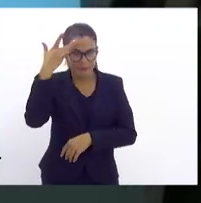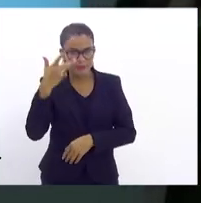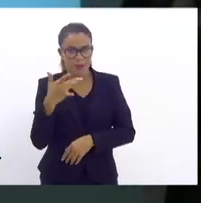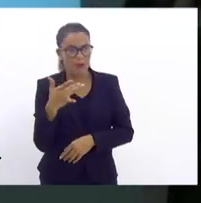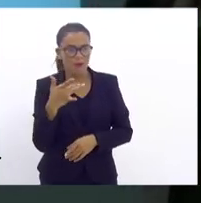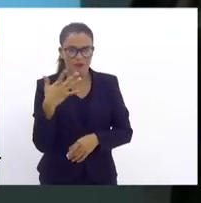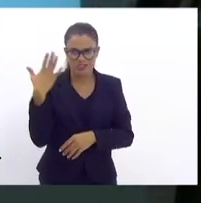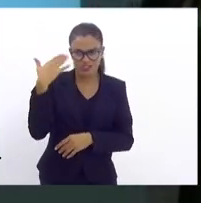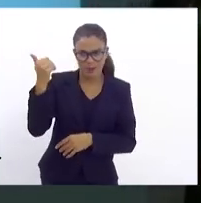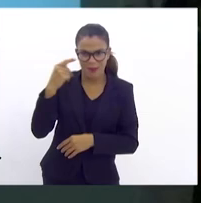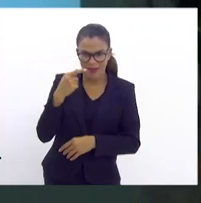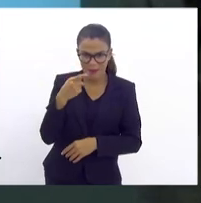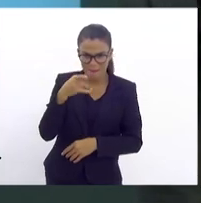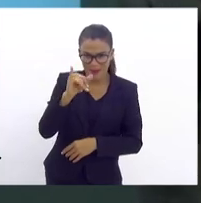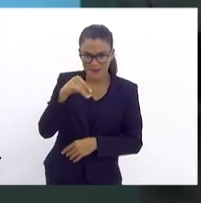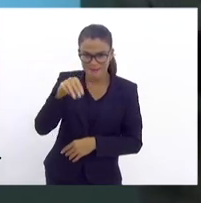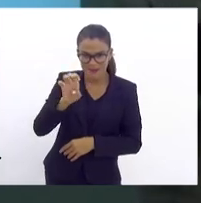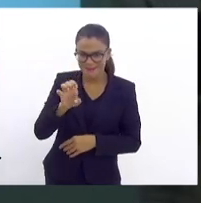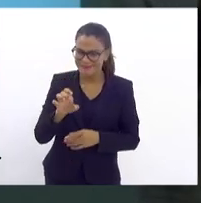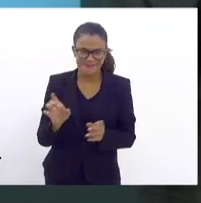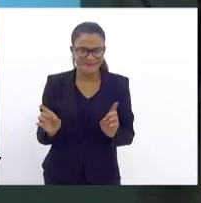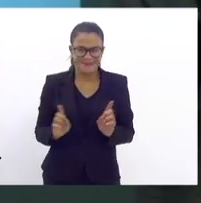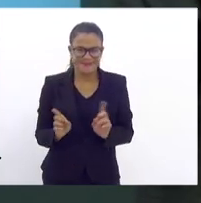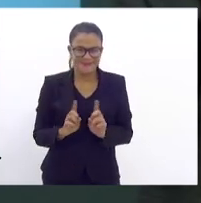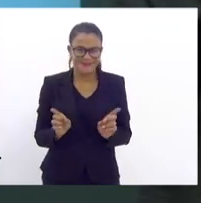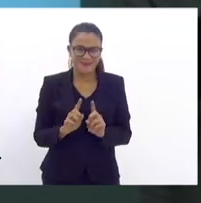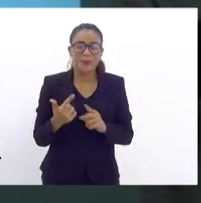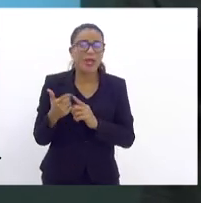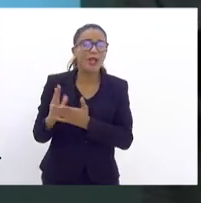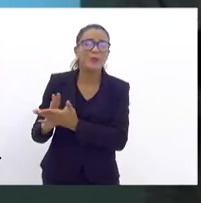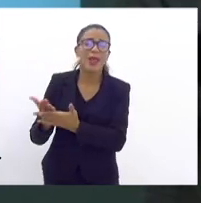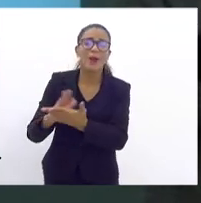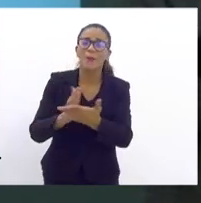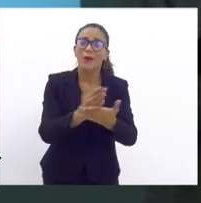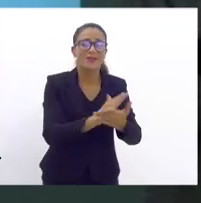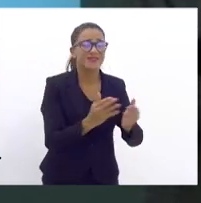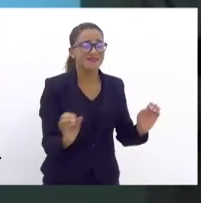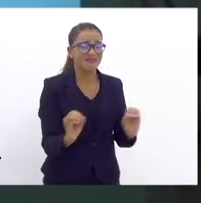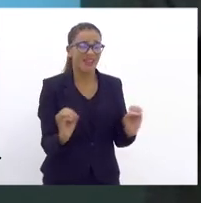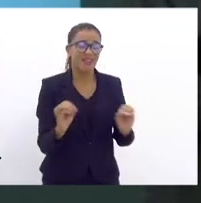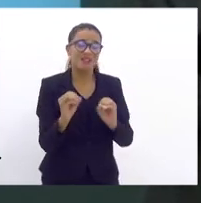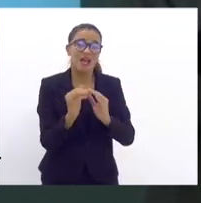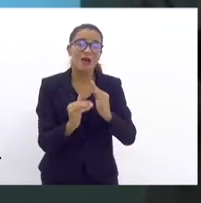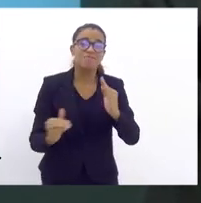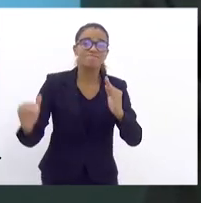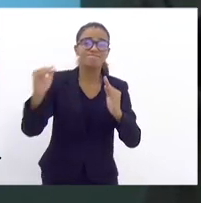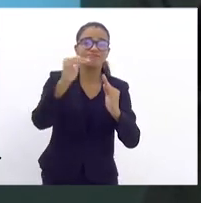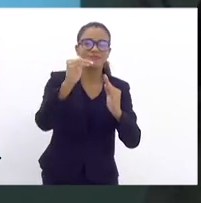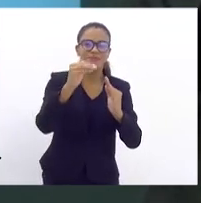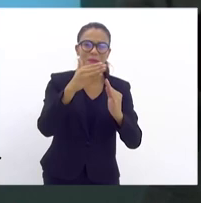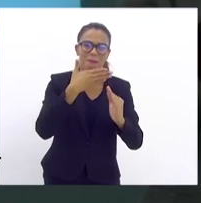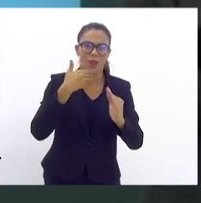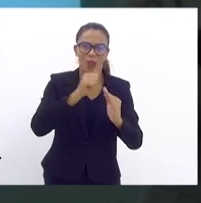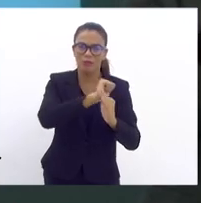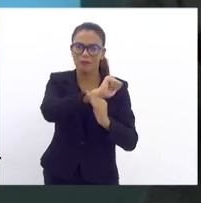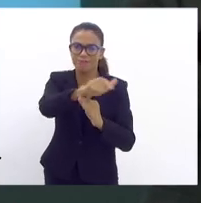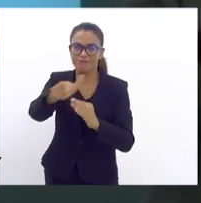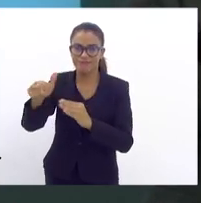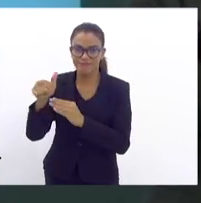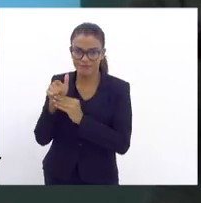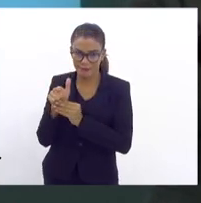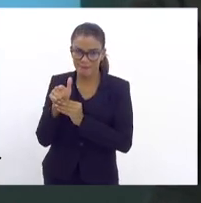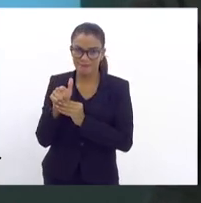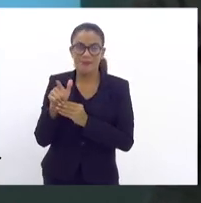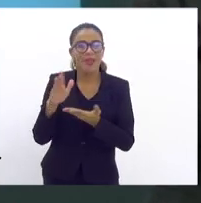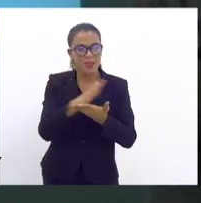a mãe e o pai né até porque ele não tá incomodando e tá sempre Acima da média quantos aqui Talvez não tenha também